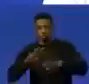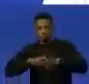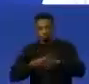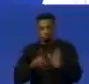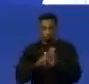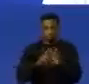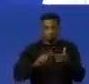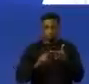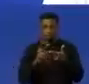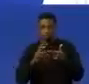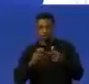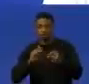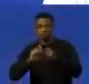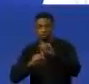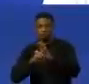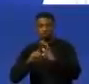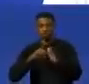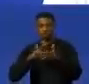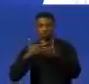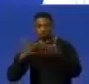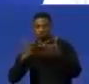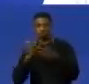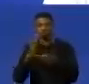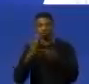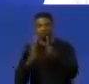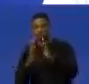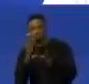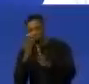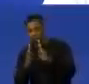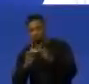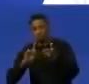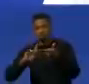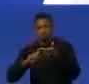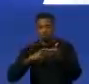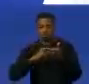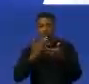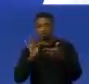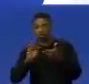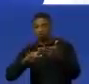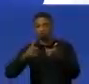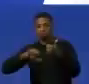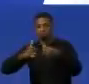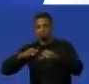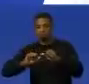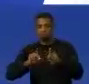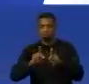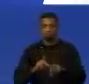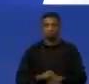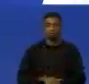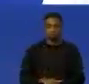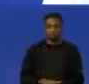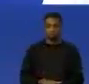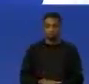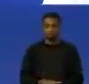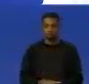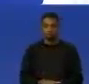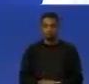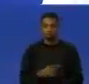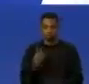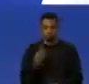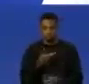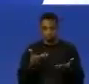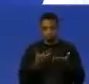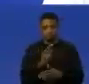e 45 questões de ciências da natureza, divididas em biologia, física e química. Nós vamos